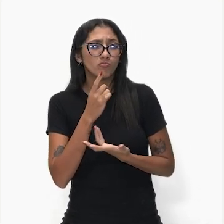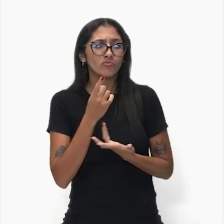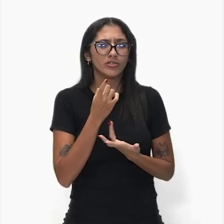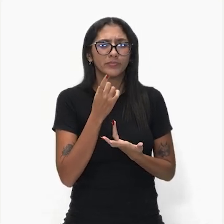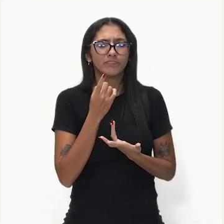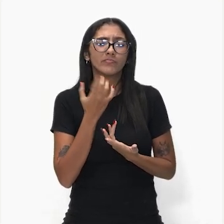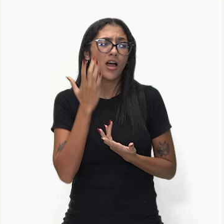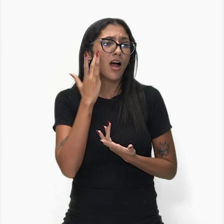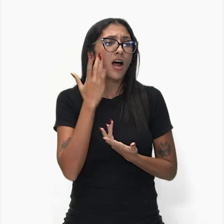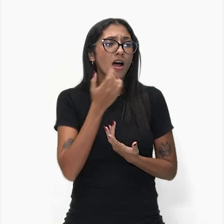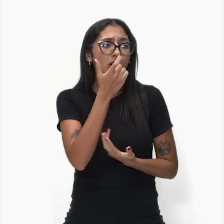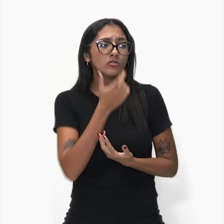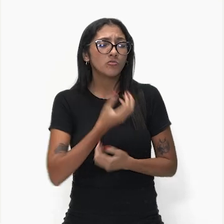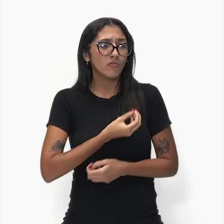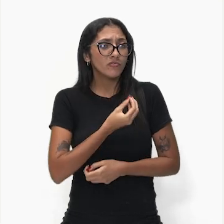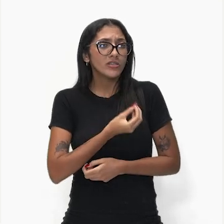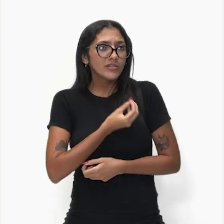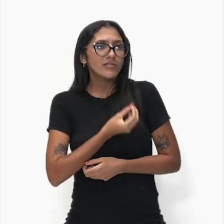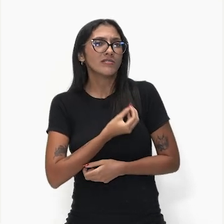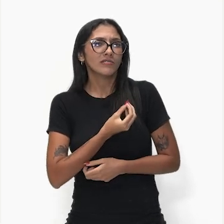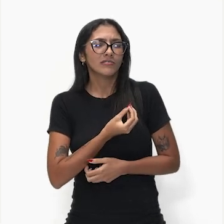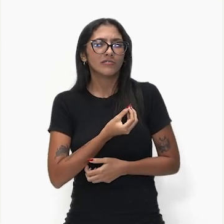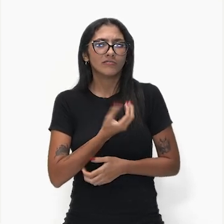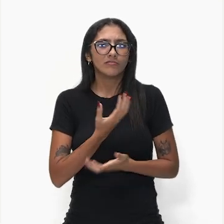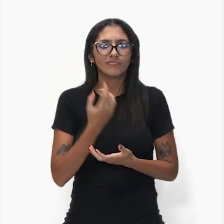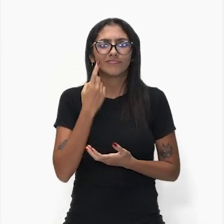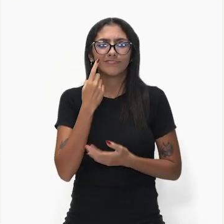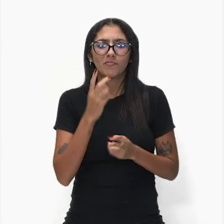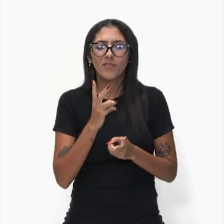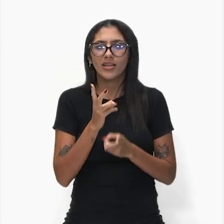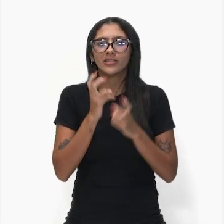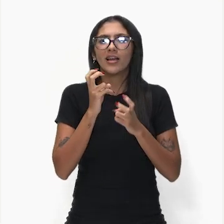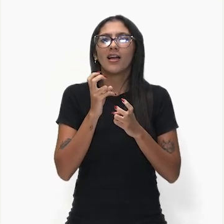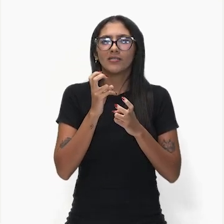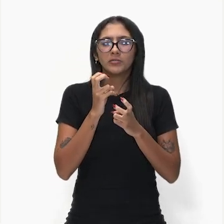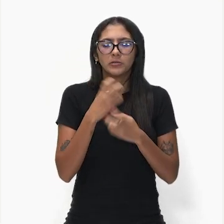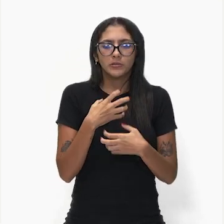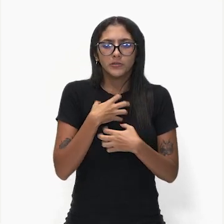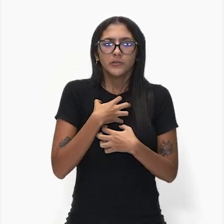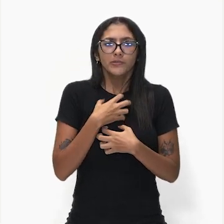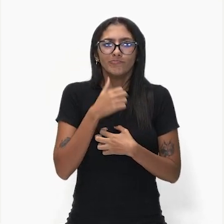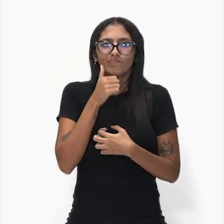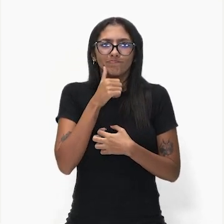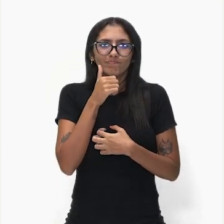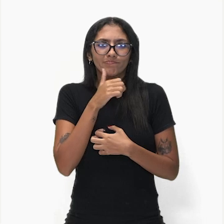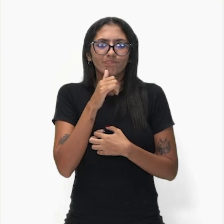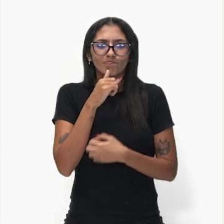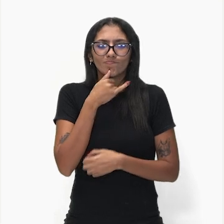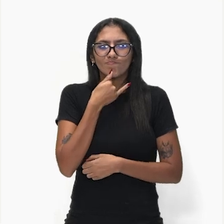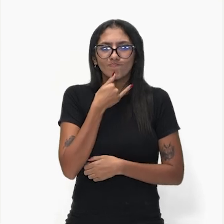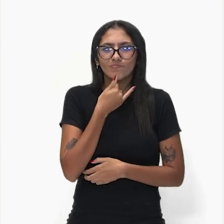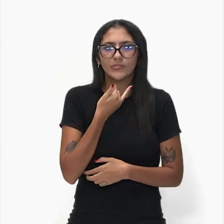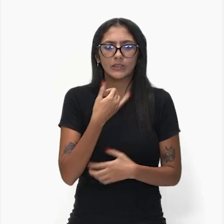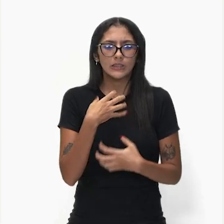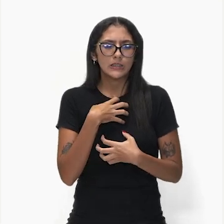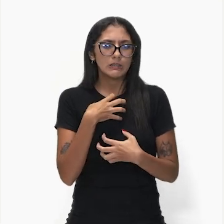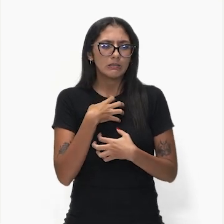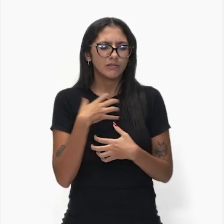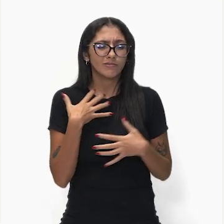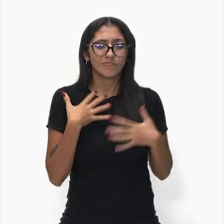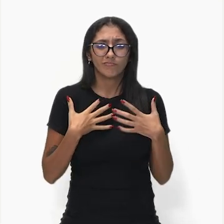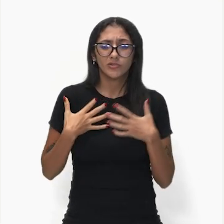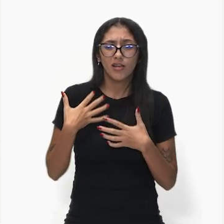ainda estou viva. Então, observe o estado de tristeza da personagem, que está sentindo toda